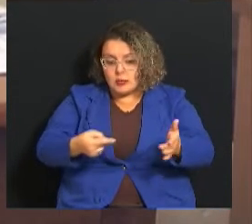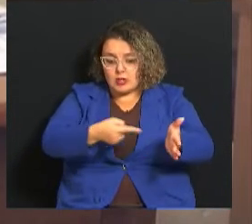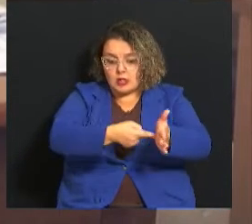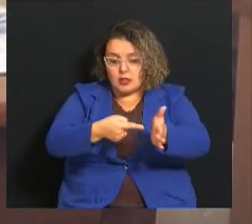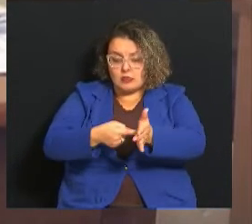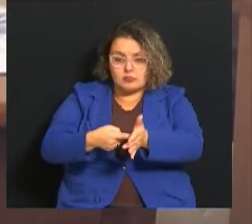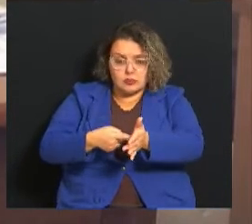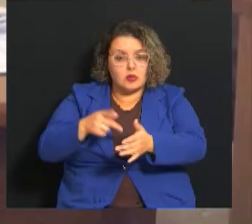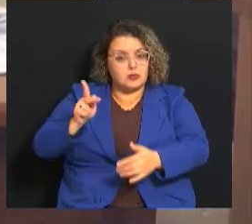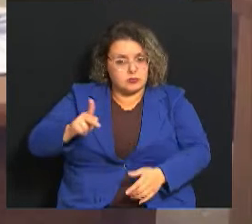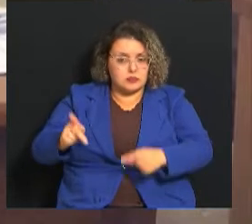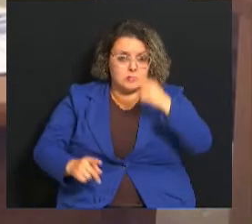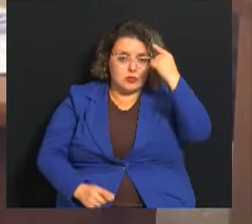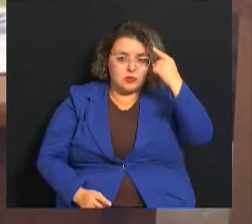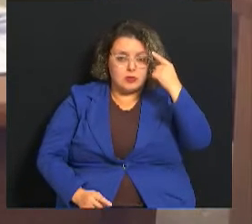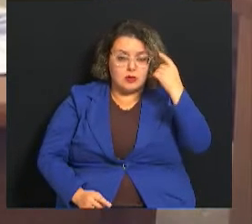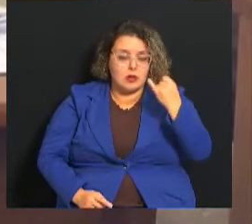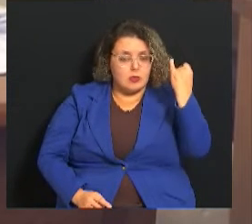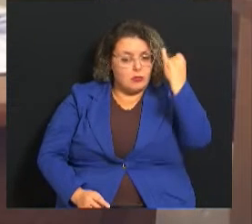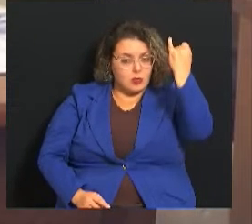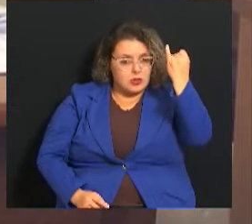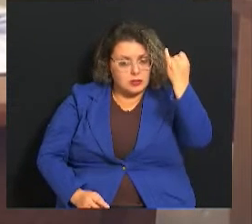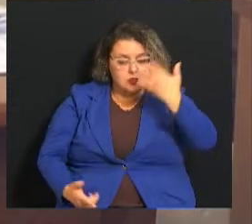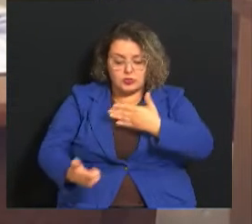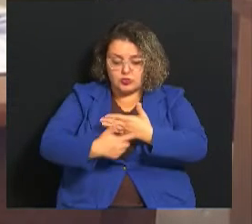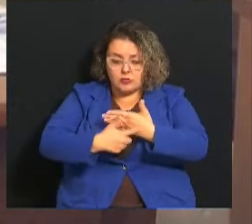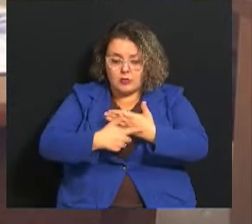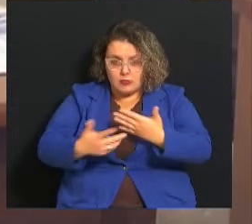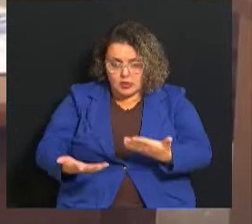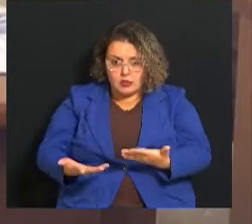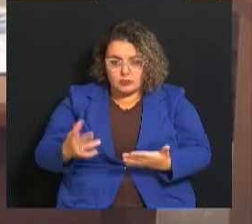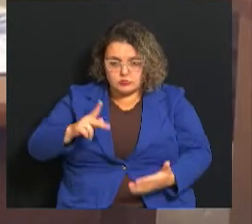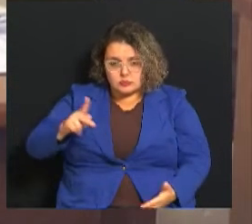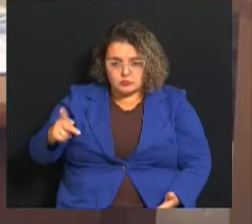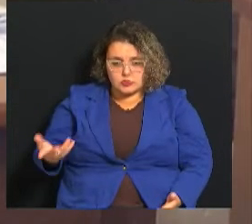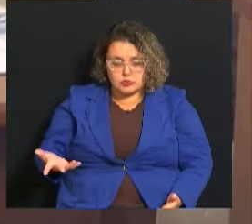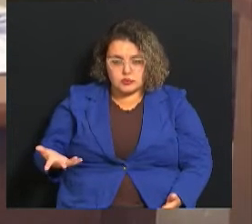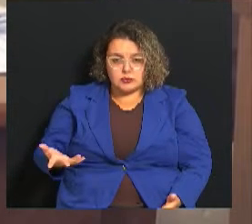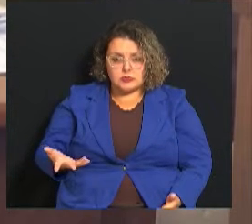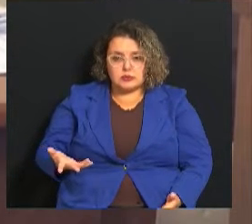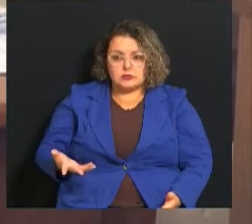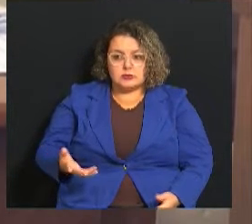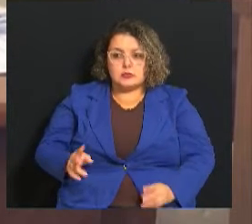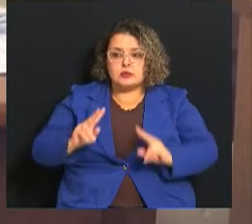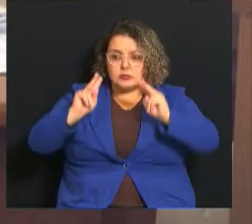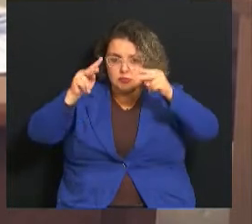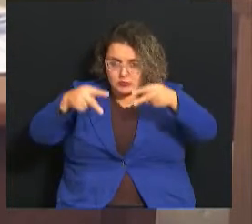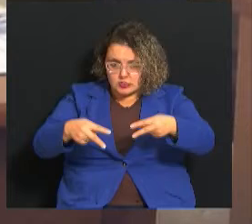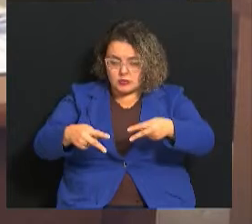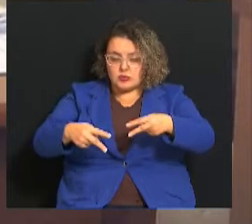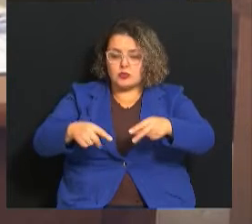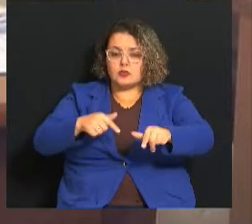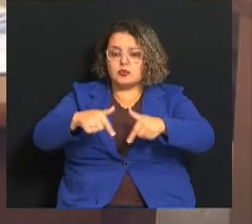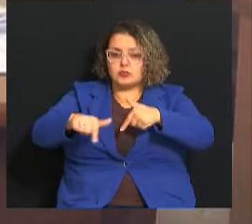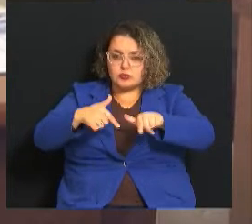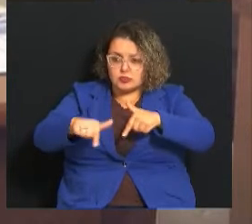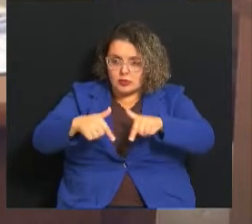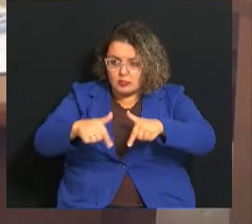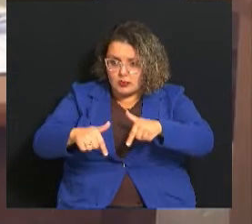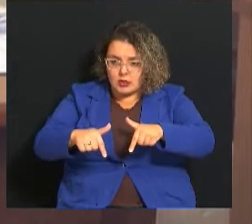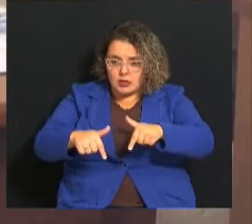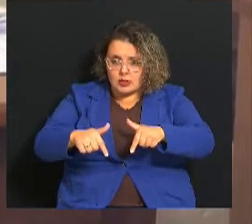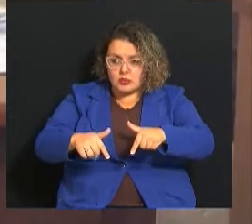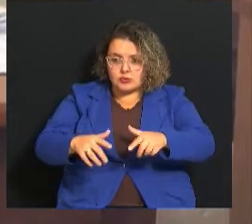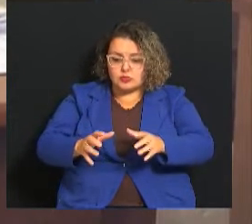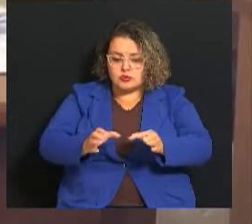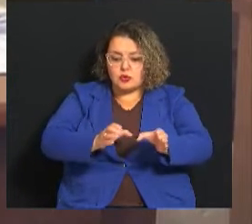papel fundamental nesse processo, e eu quero aqui reconhecer o trabalho do corpo docente